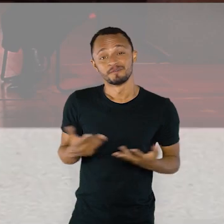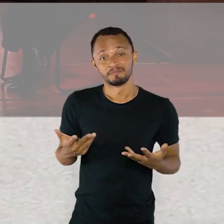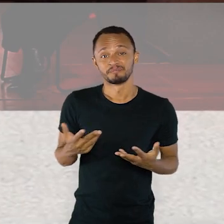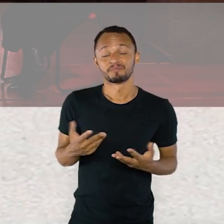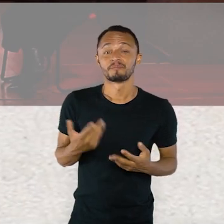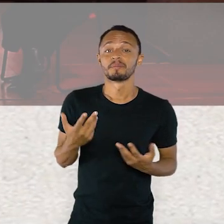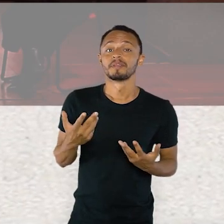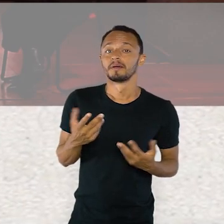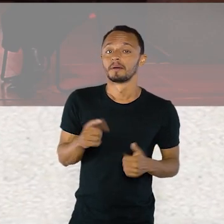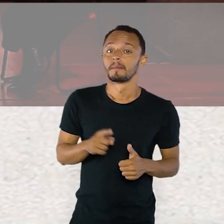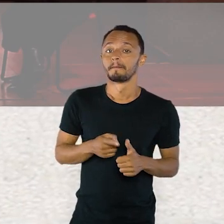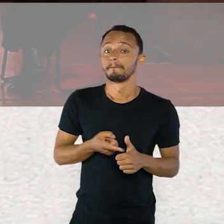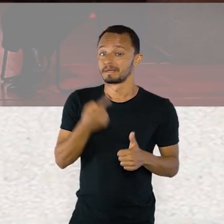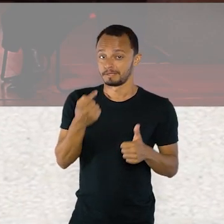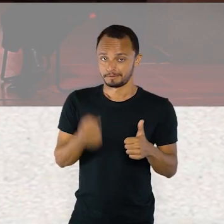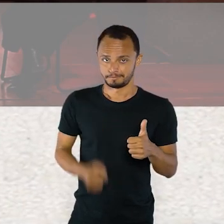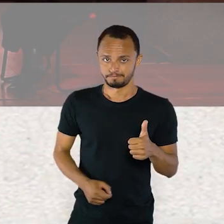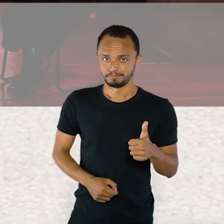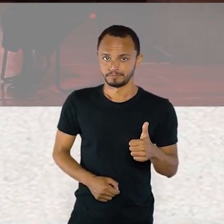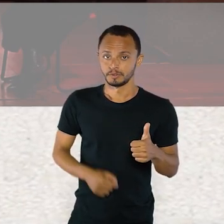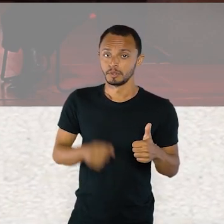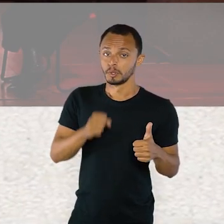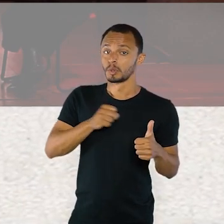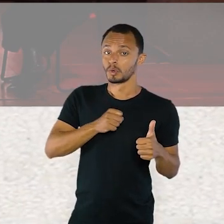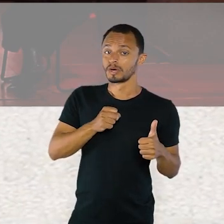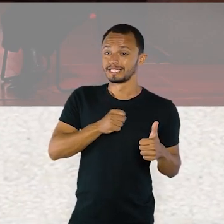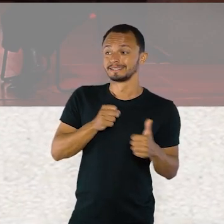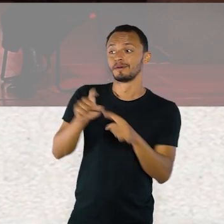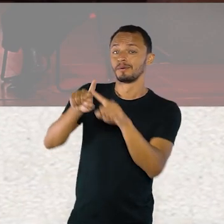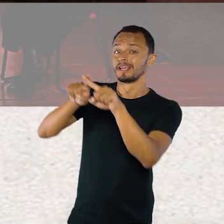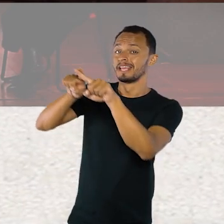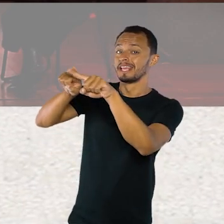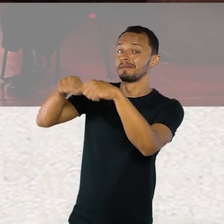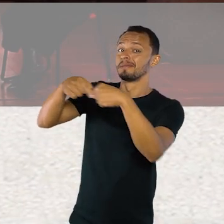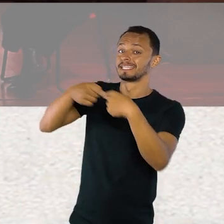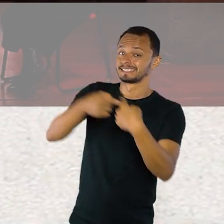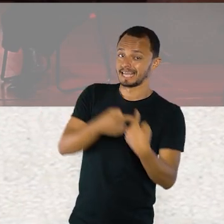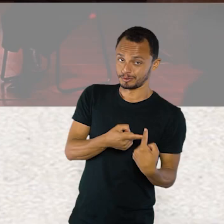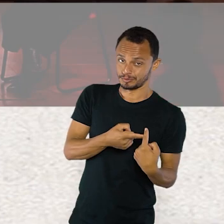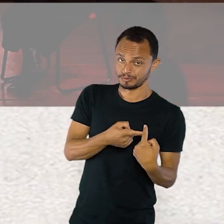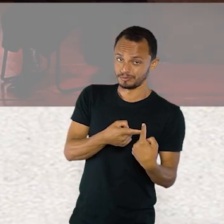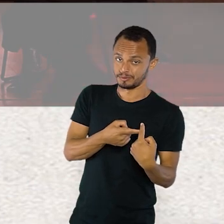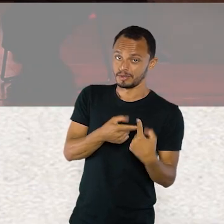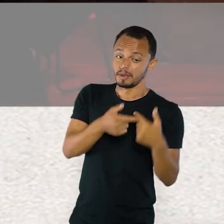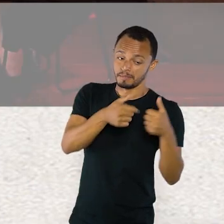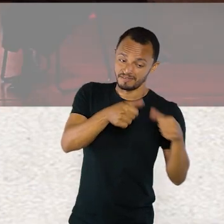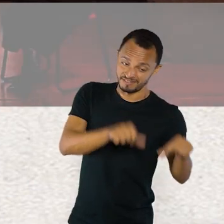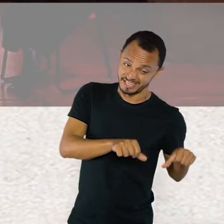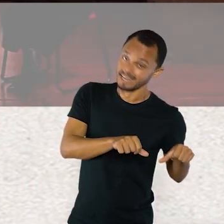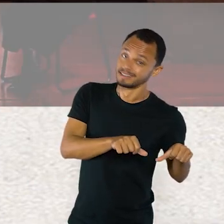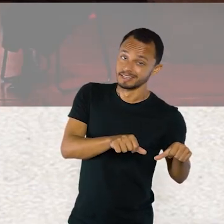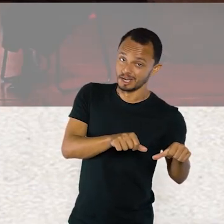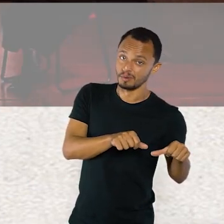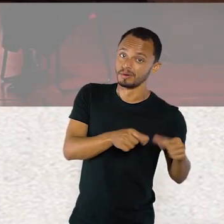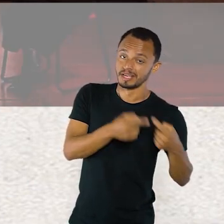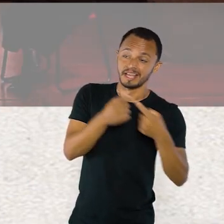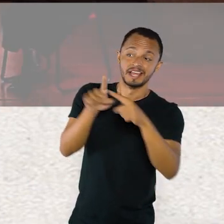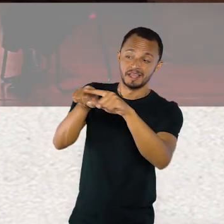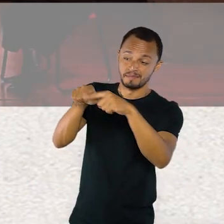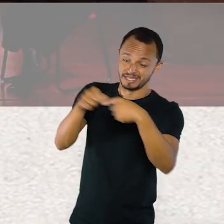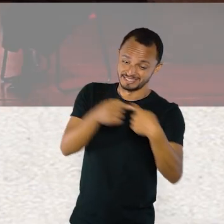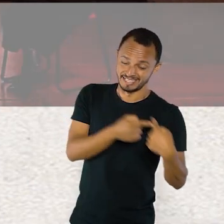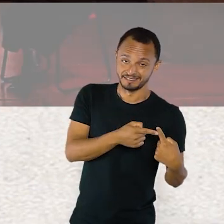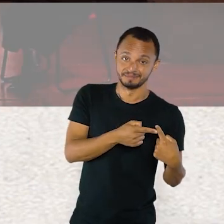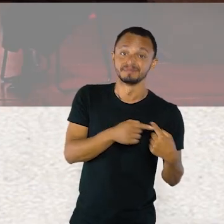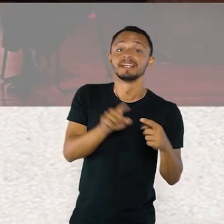Bom, primeira coisa, o coração veio emprestado. Não veio para ficar. Tem mais essa questão